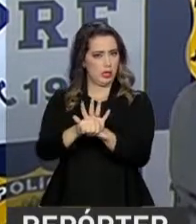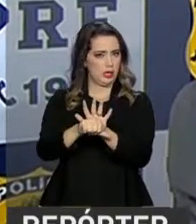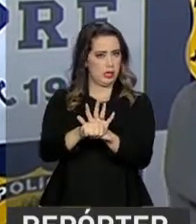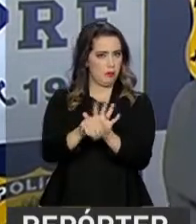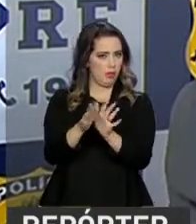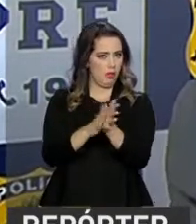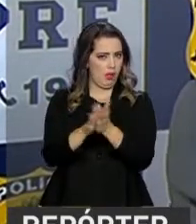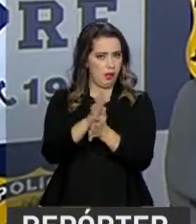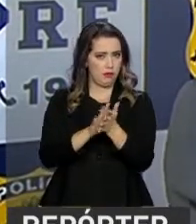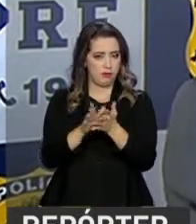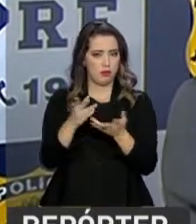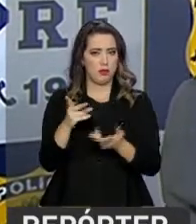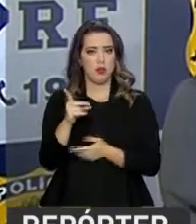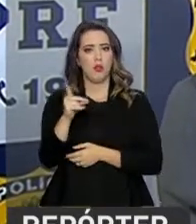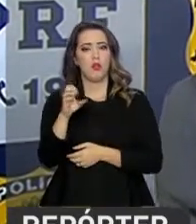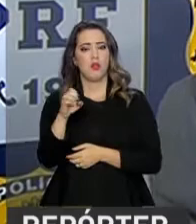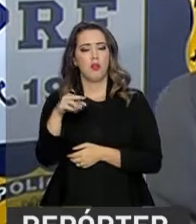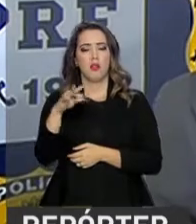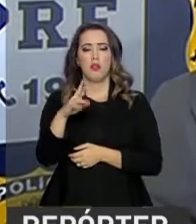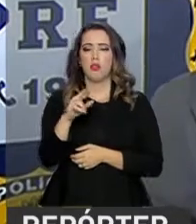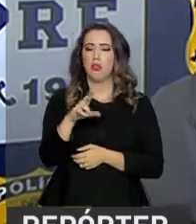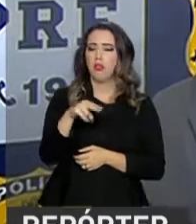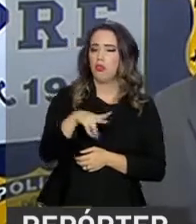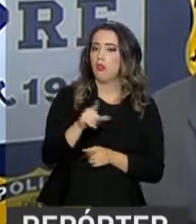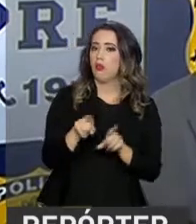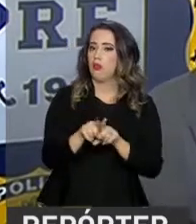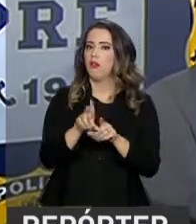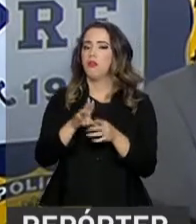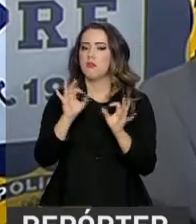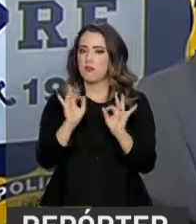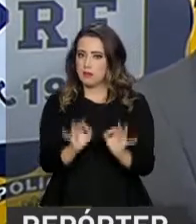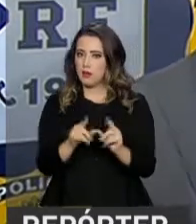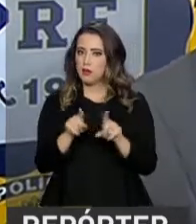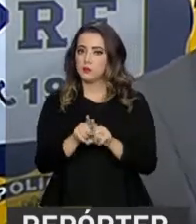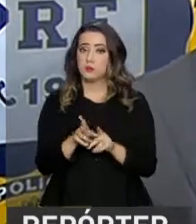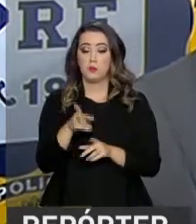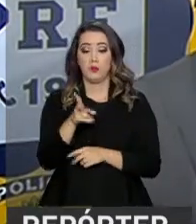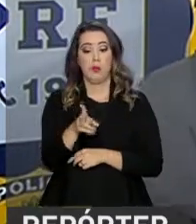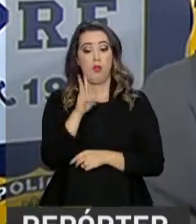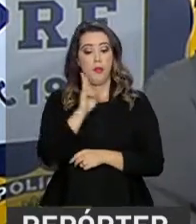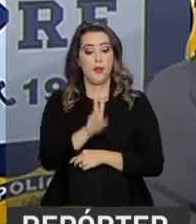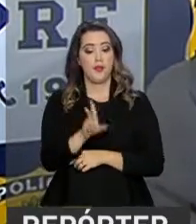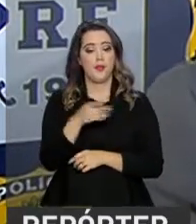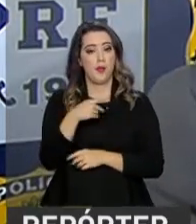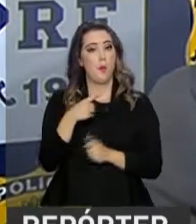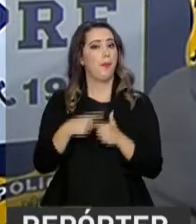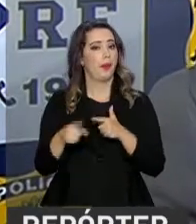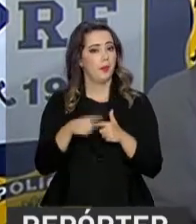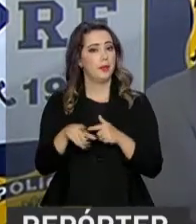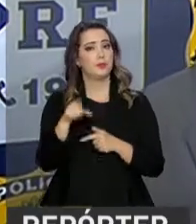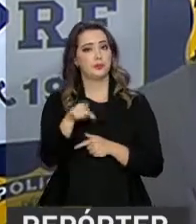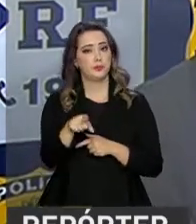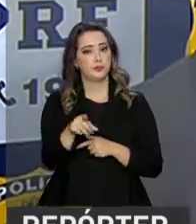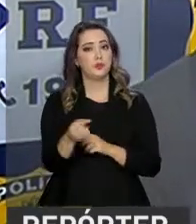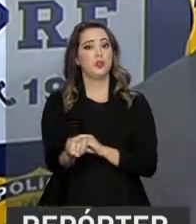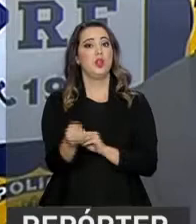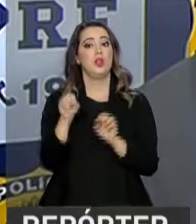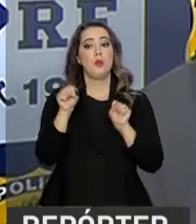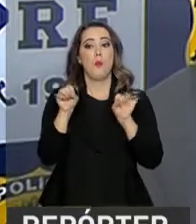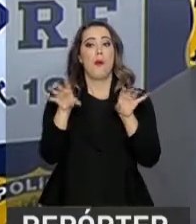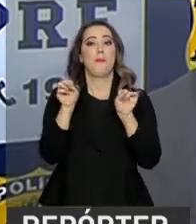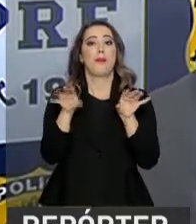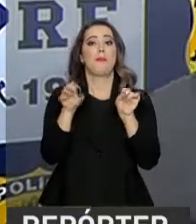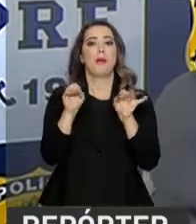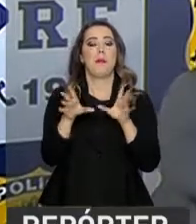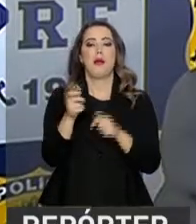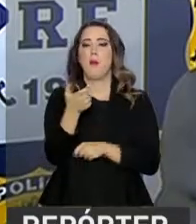para poder transitar nossas estradas e ao mesmo tempo que ele diz olha tem problema aí emite um sinal para 200